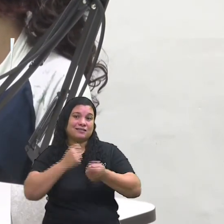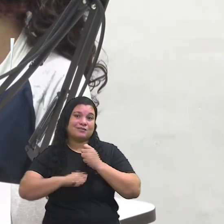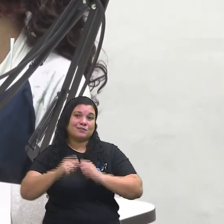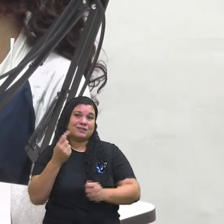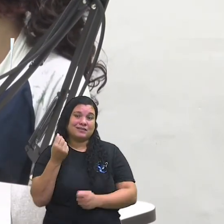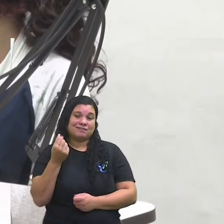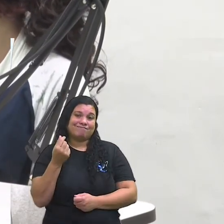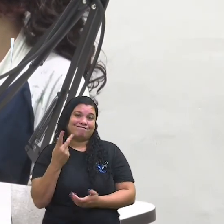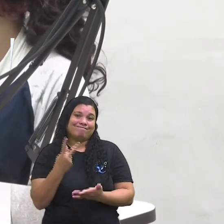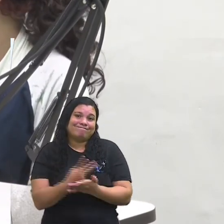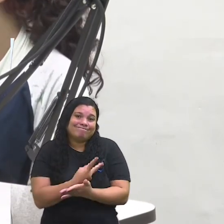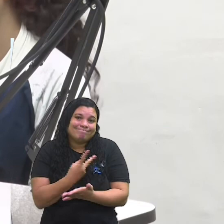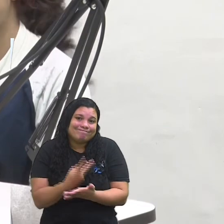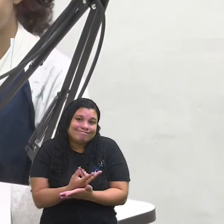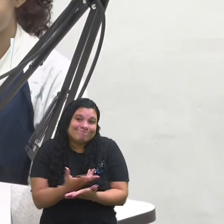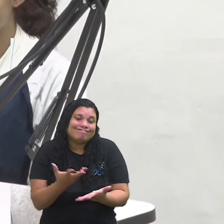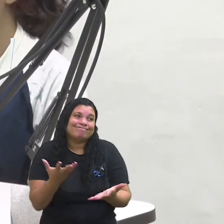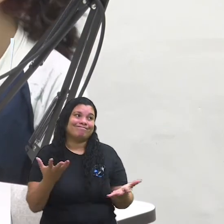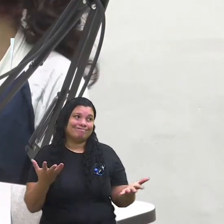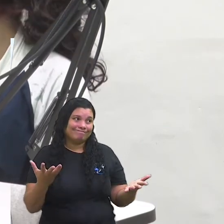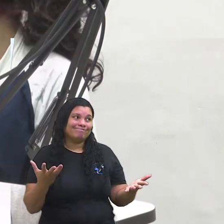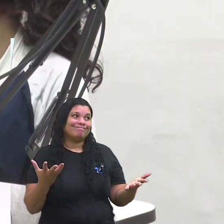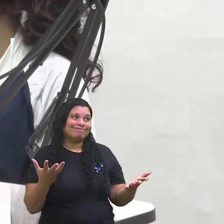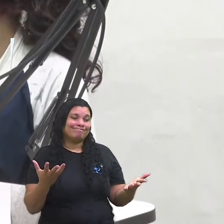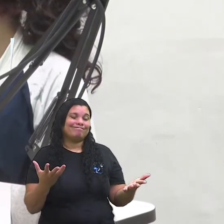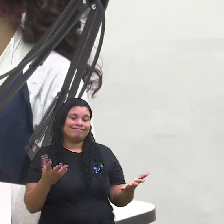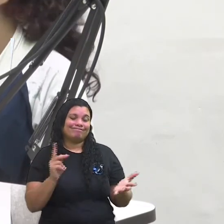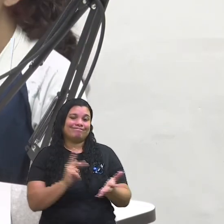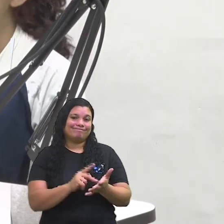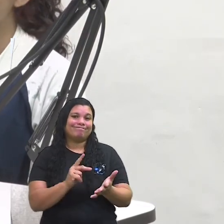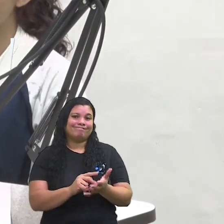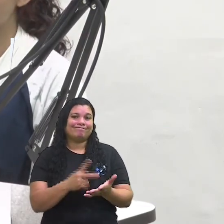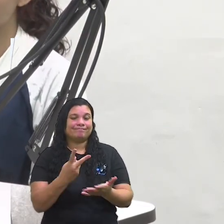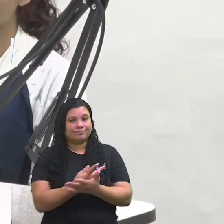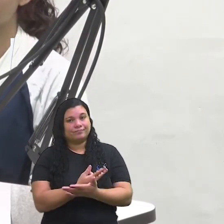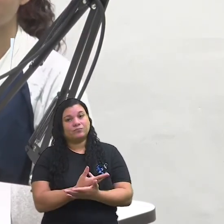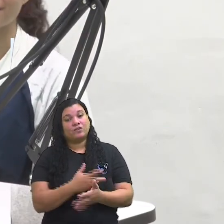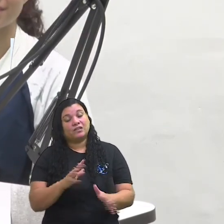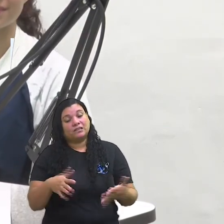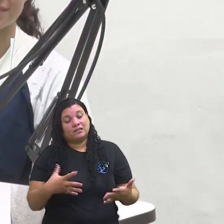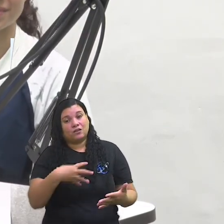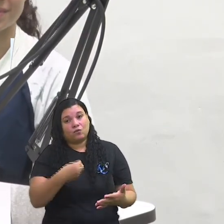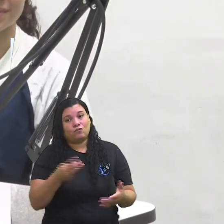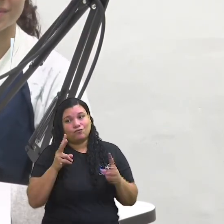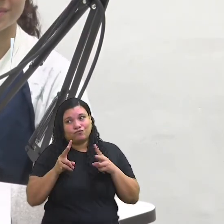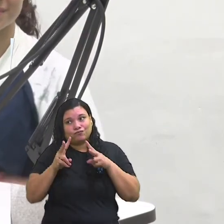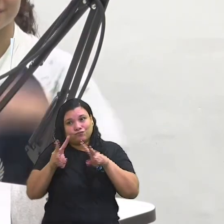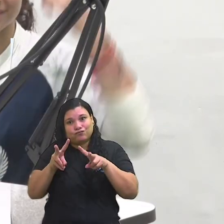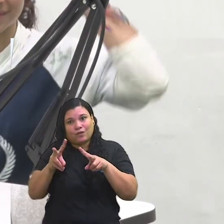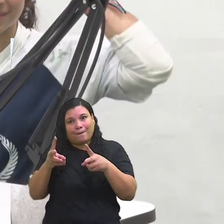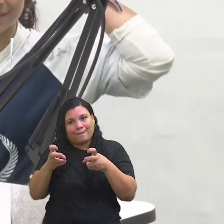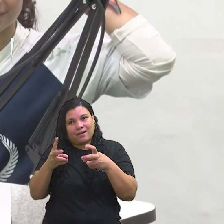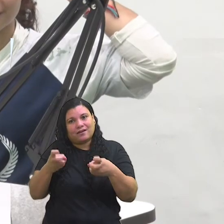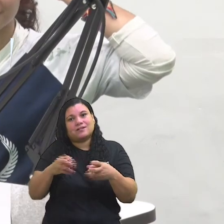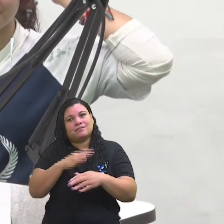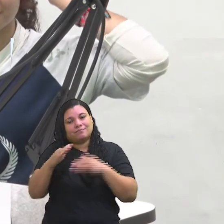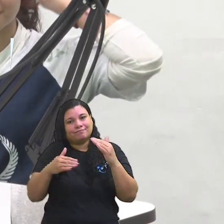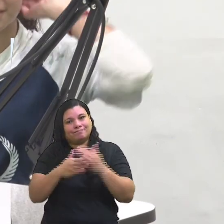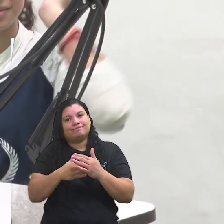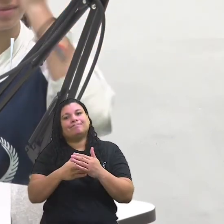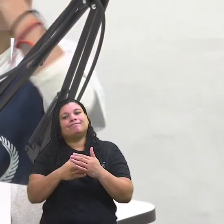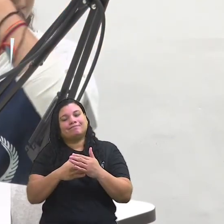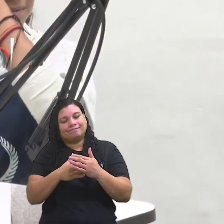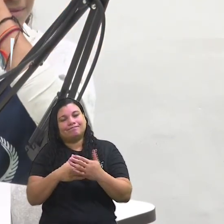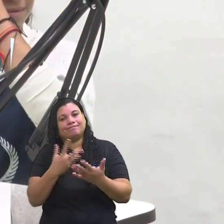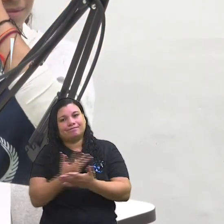Gente, o papo foi muito bom. Eu espero que todos vejam, revejam, mande para os seus familiares.